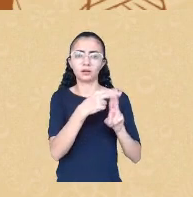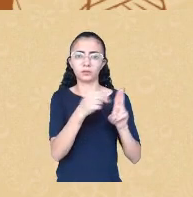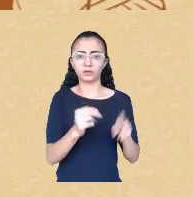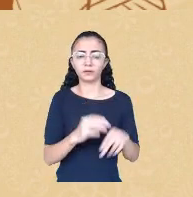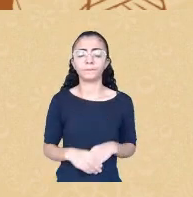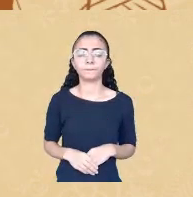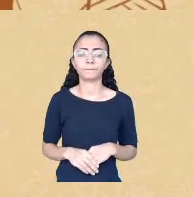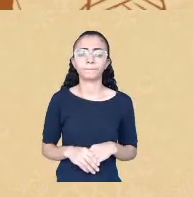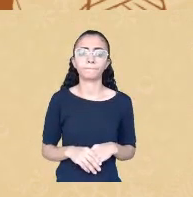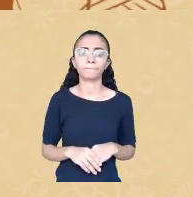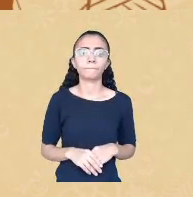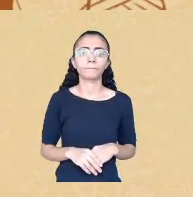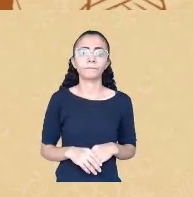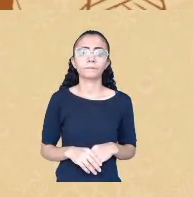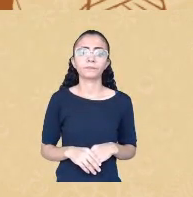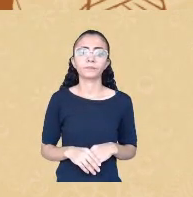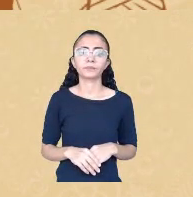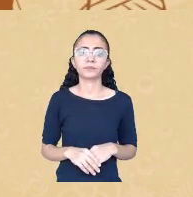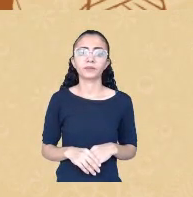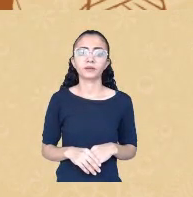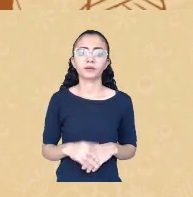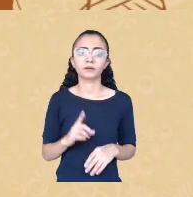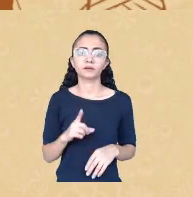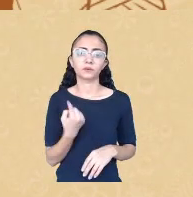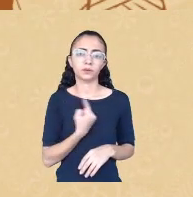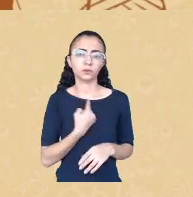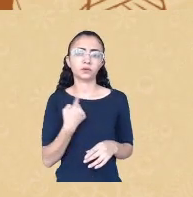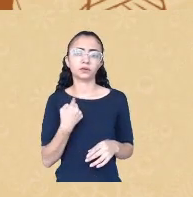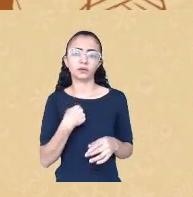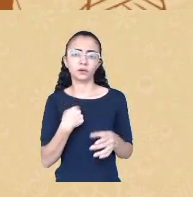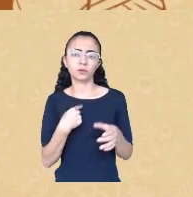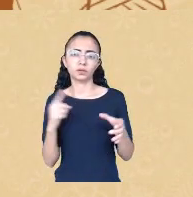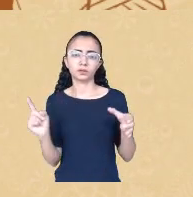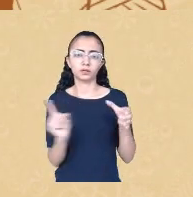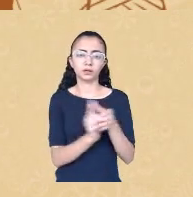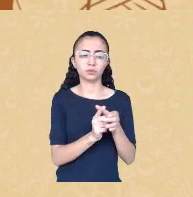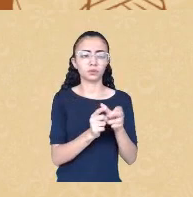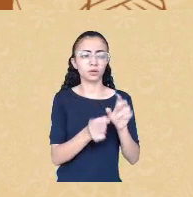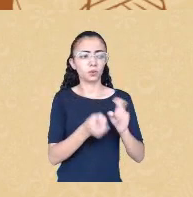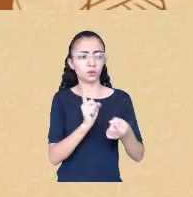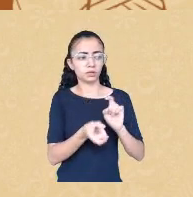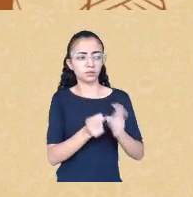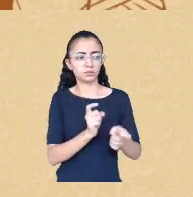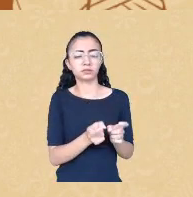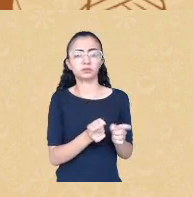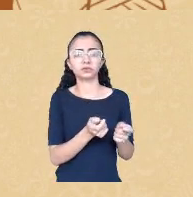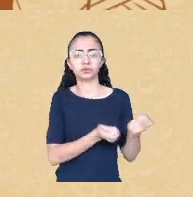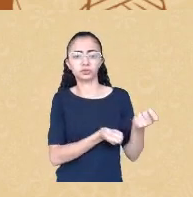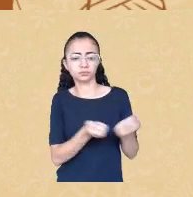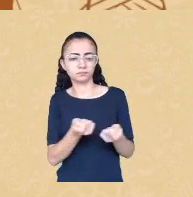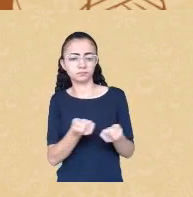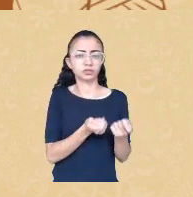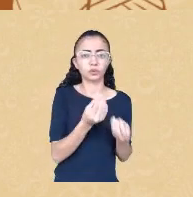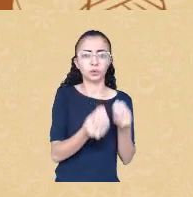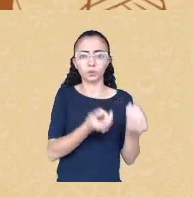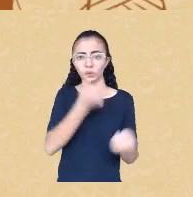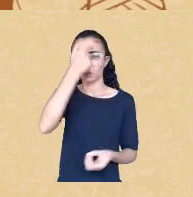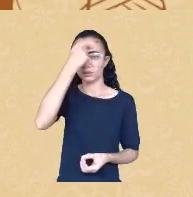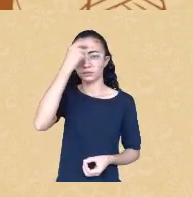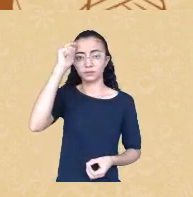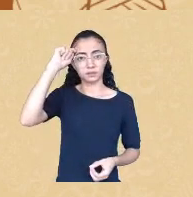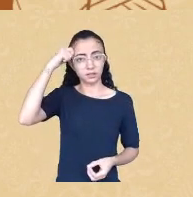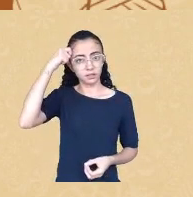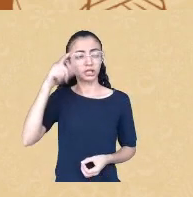assessora de diversidade, coordenadora do Centro de Convivência Negra, a gente foi criar esses sistemas e toda hora era artigo de jornal,